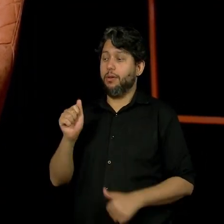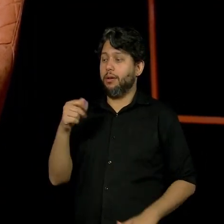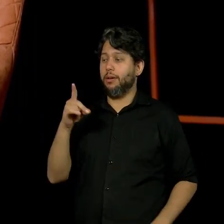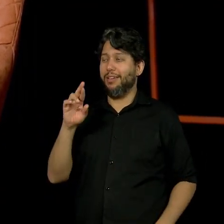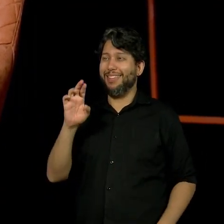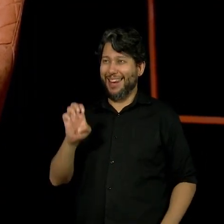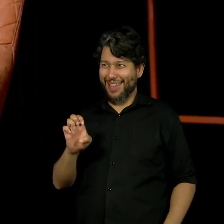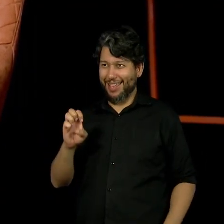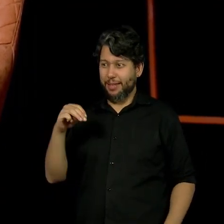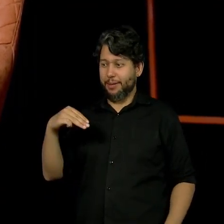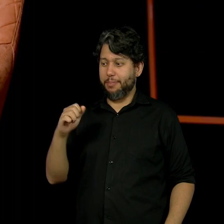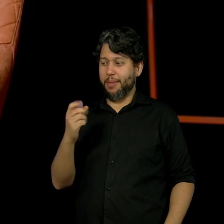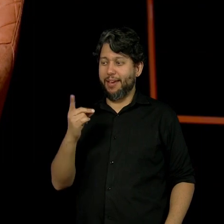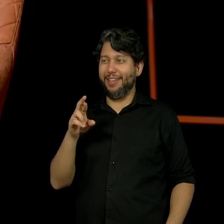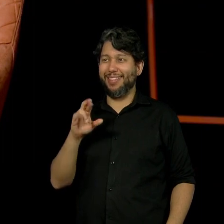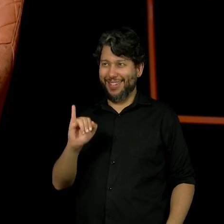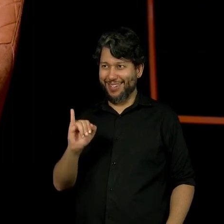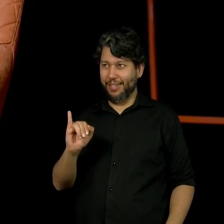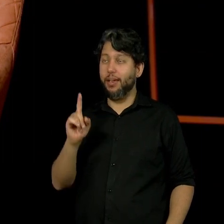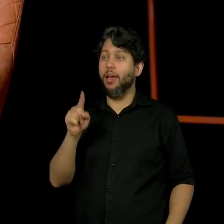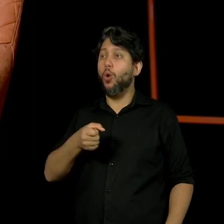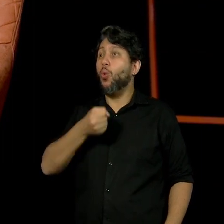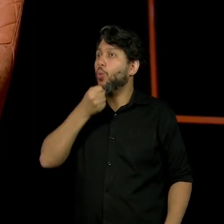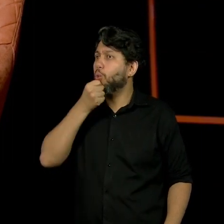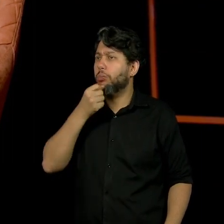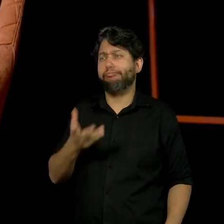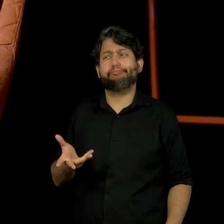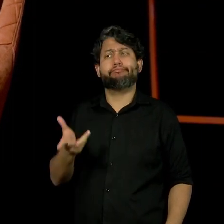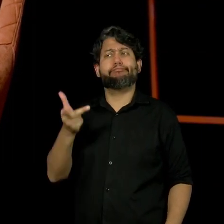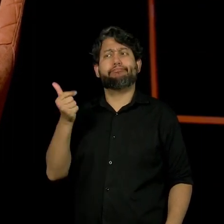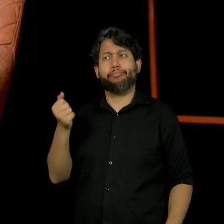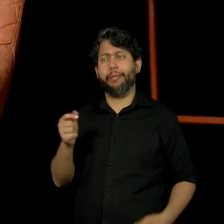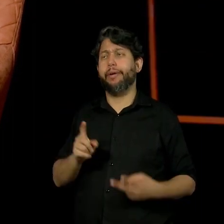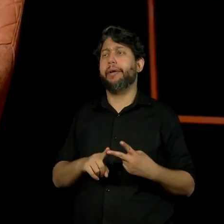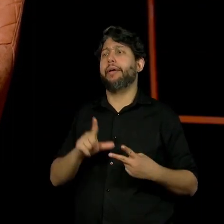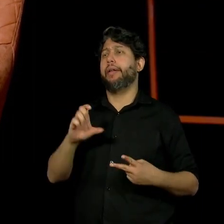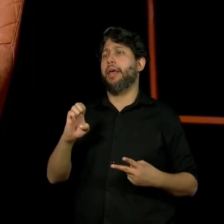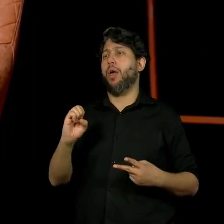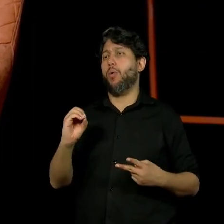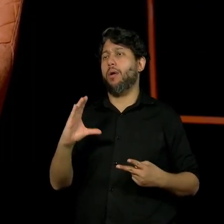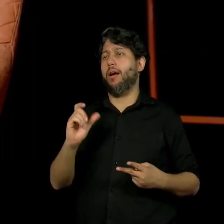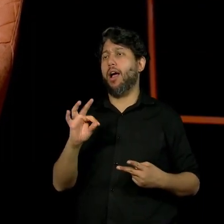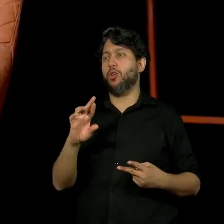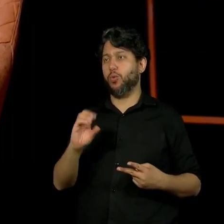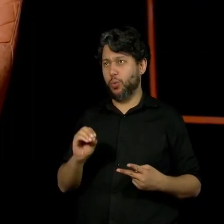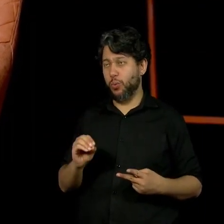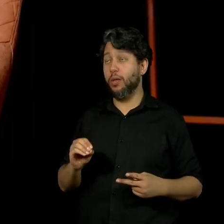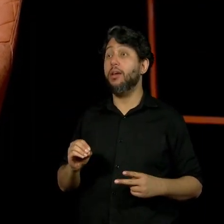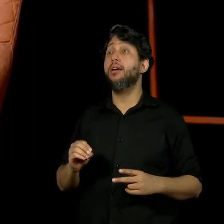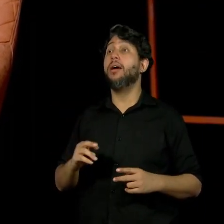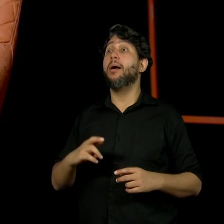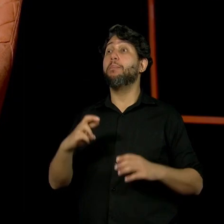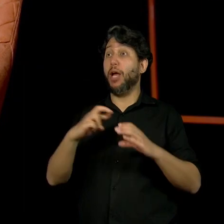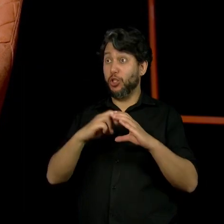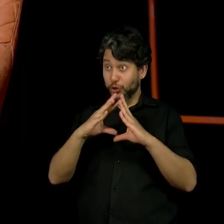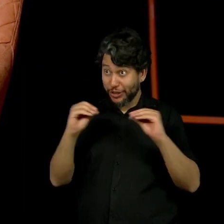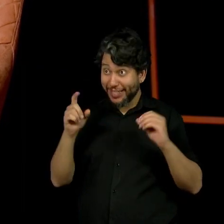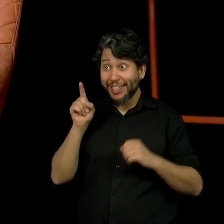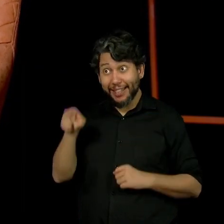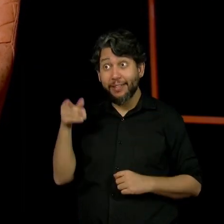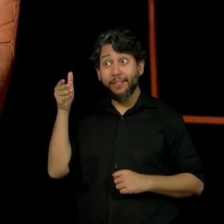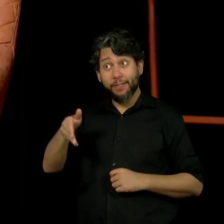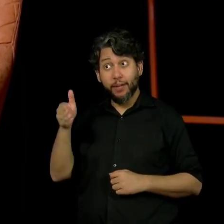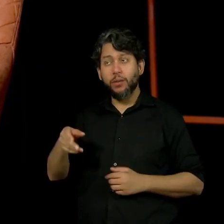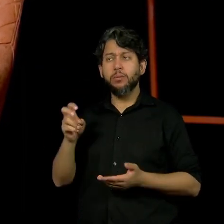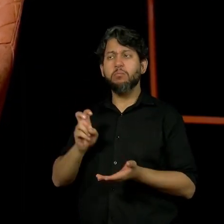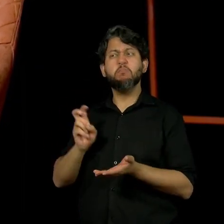Casquel Madri, era um locutor fantástico, Leonardo de Castro. Ele fazia um programa na Bandeirantes, toda manhã, que ele falava assim